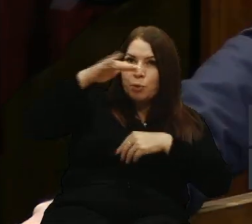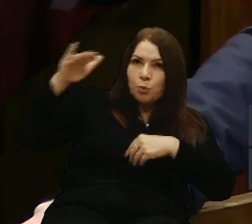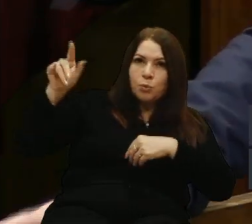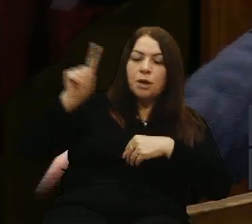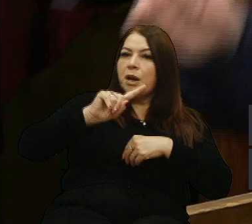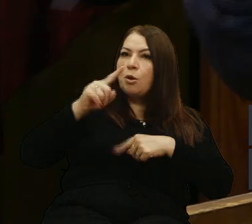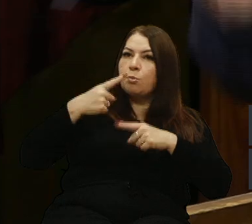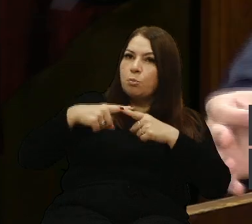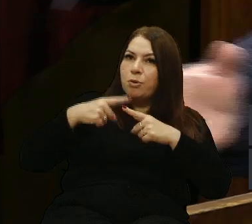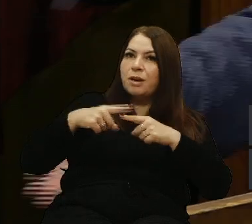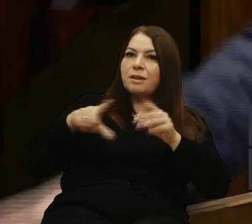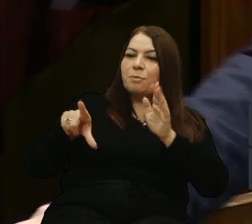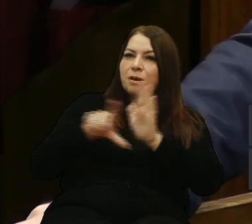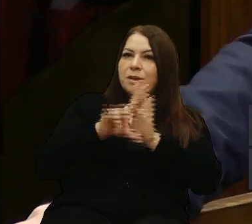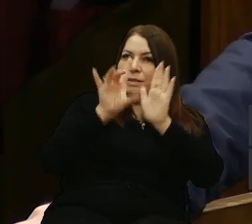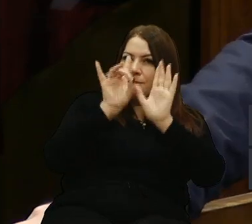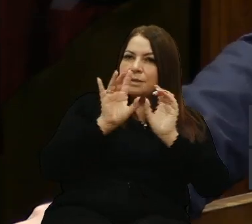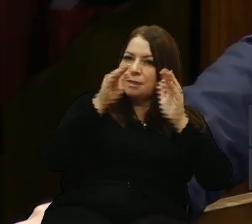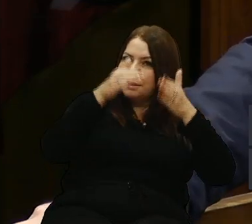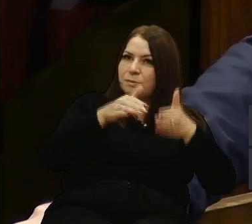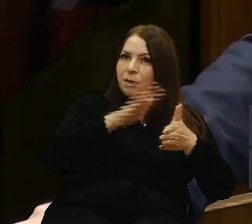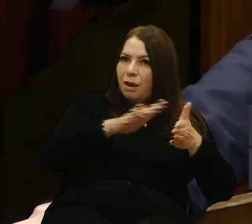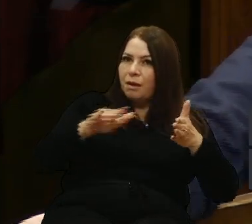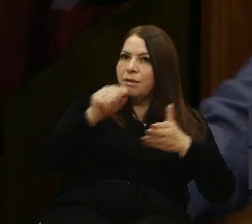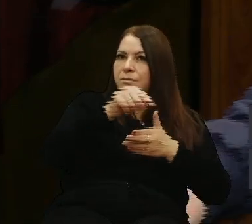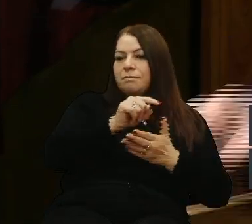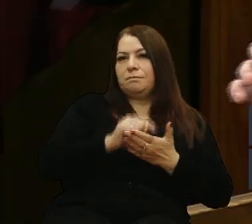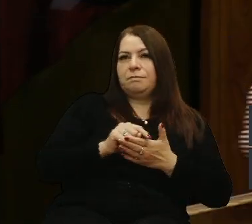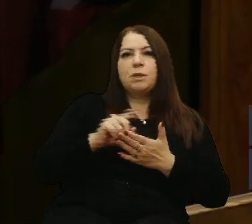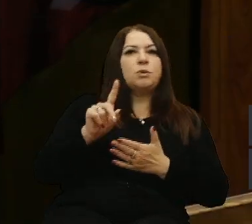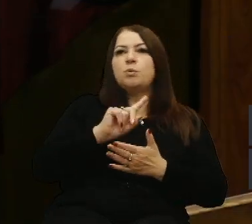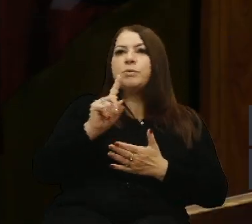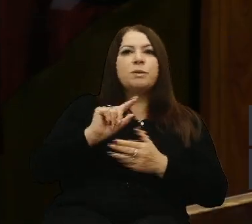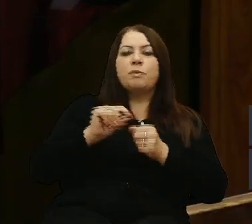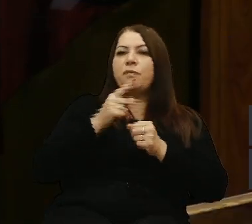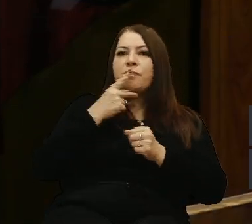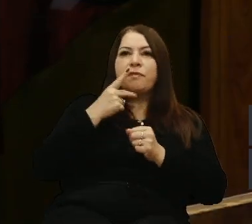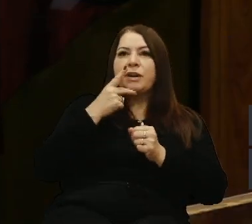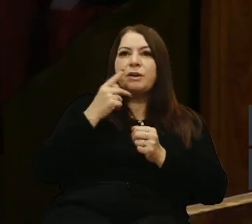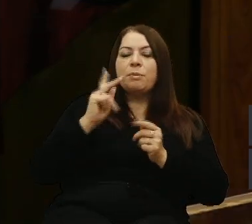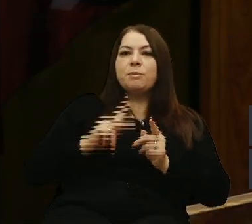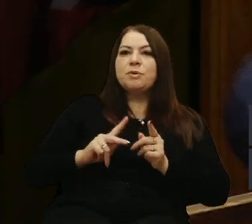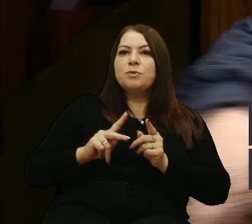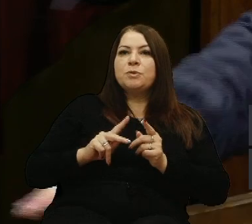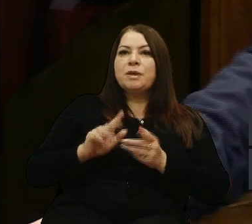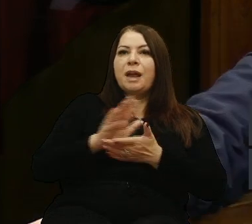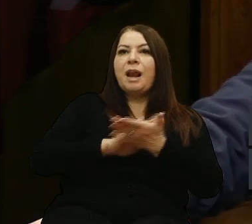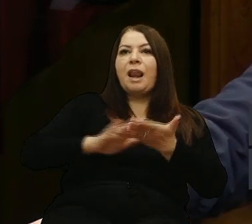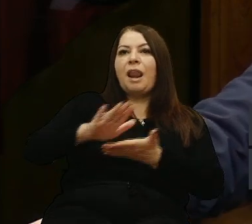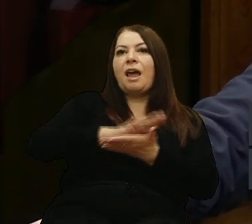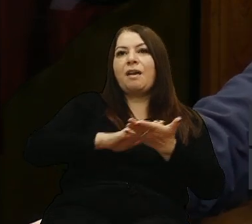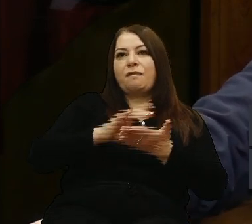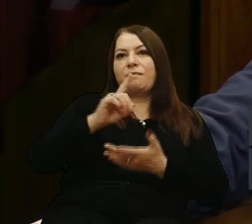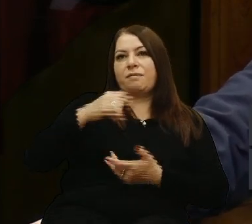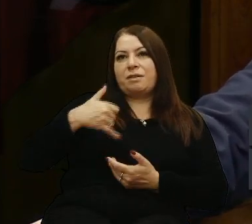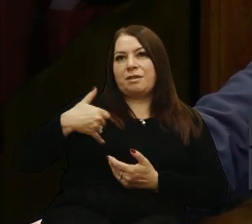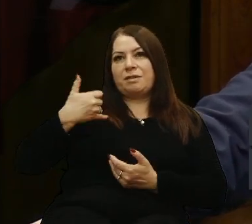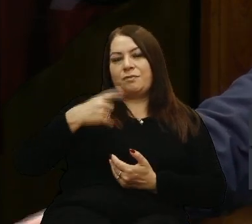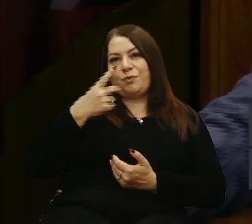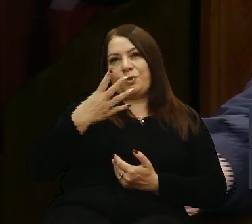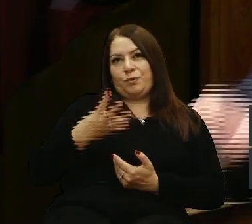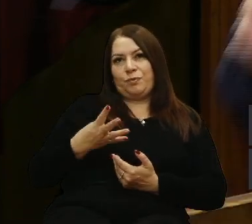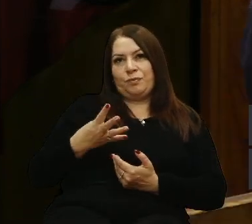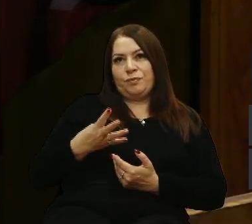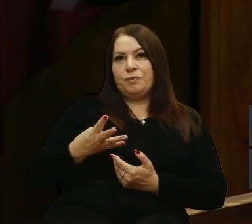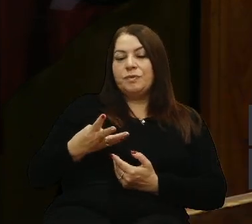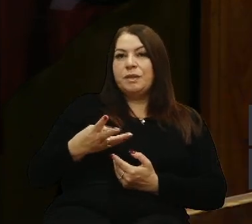se cria uma lei específica para criança e adolescente. Nós não estamos falando de alguém que lava a louça com 14 anos.